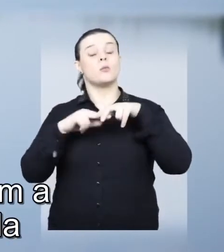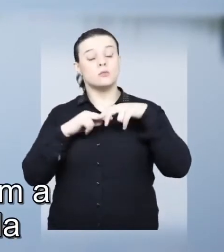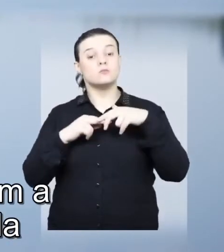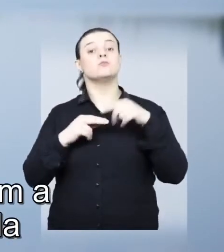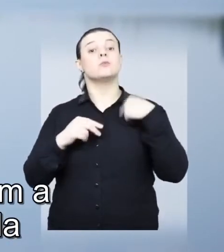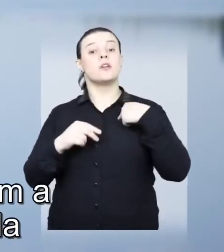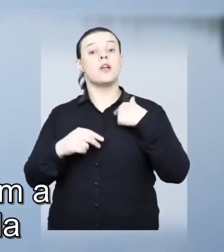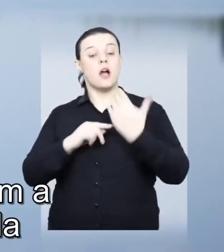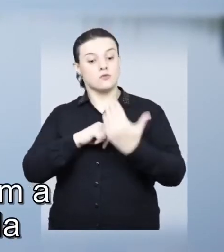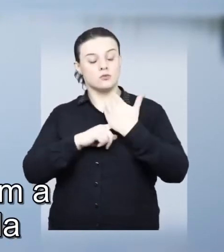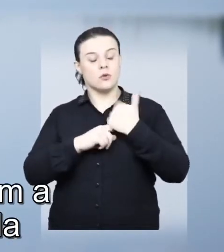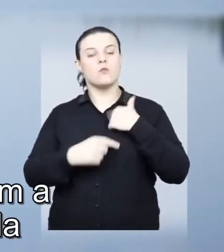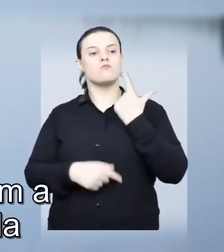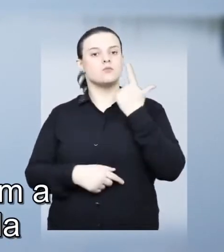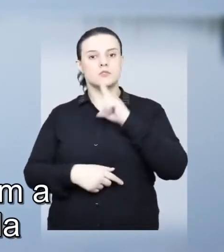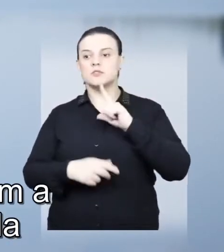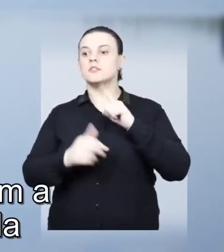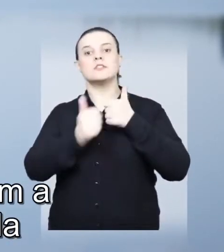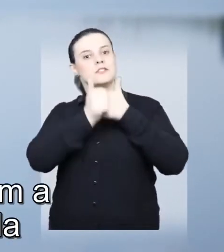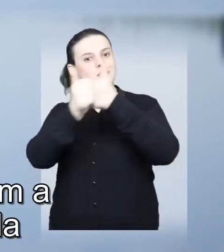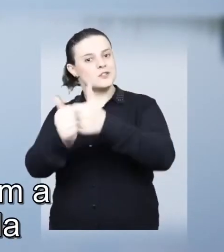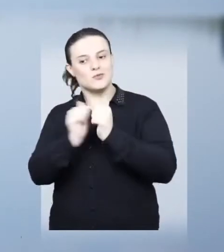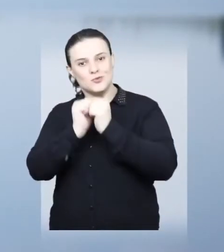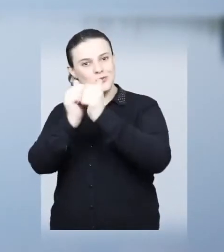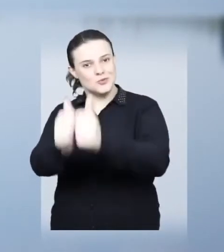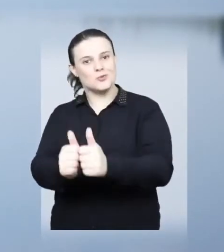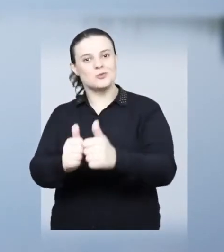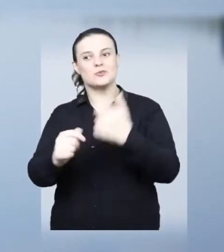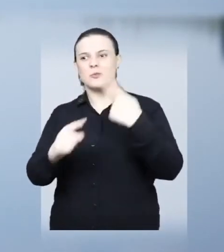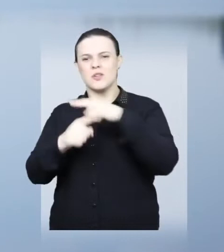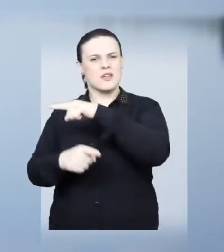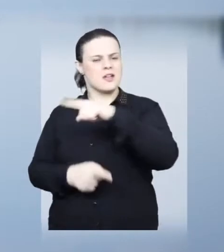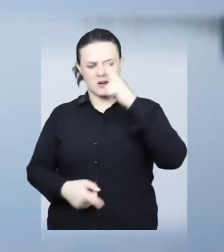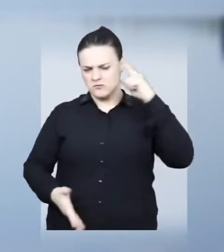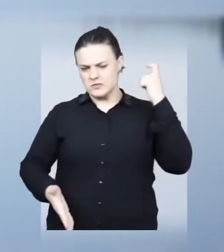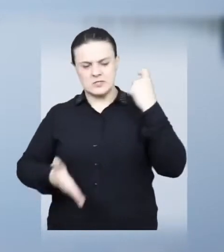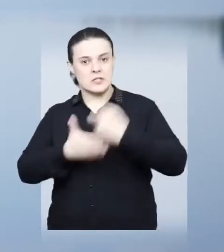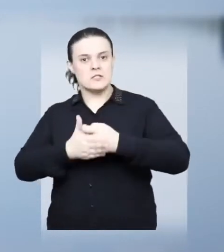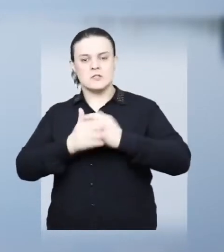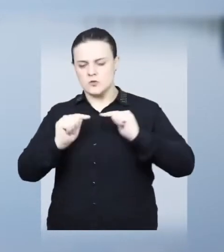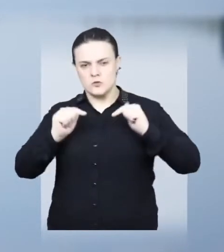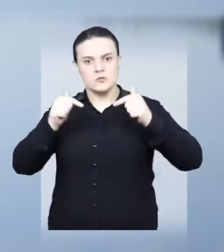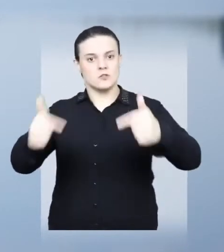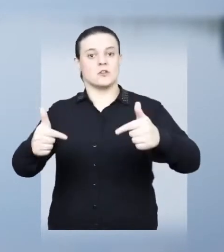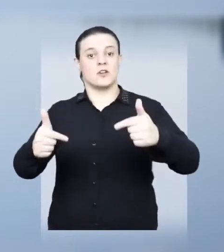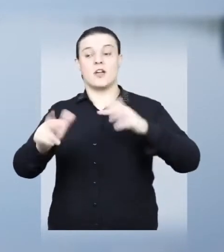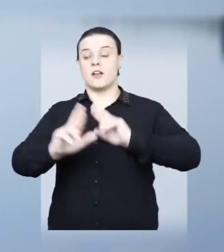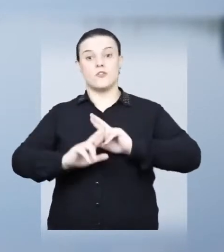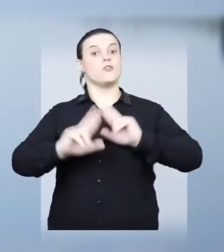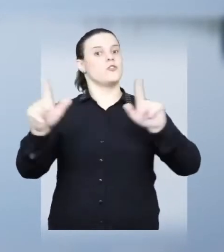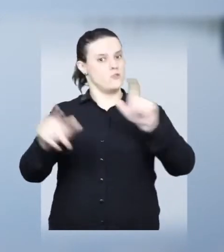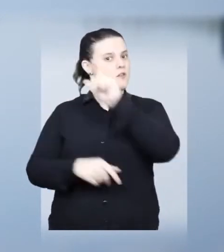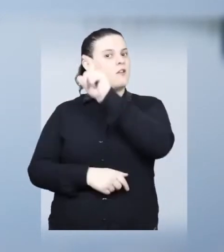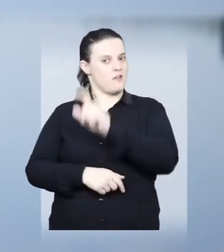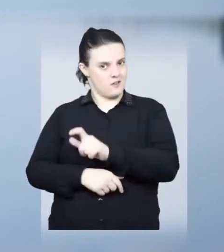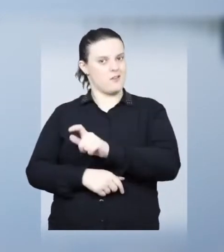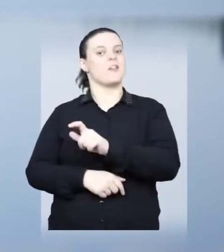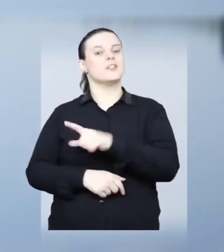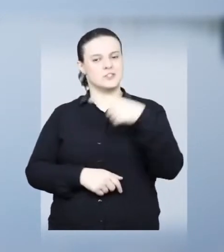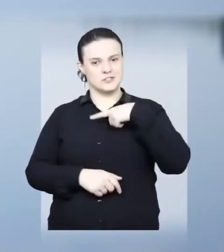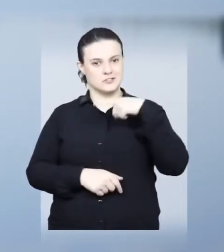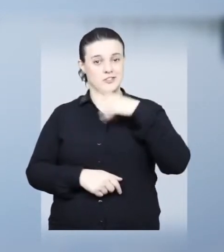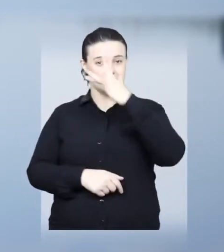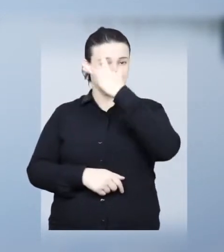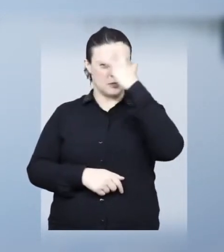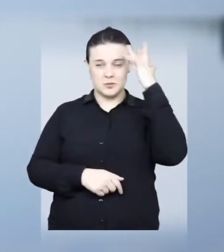que me motivaram a seguir essa trajetória junto com ela foi isso, a determinação dela. Ela é muito diferenciada, ela